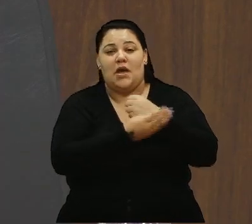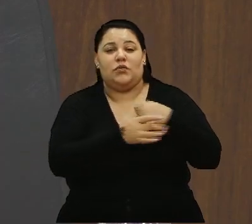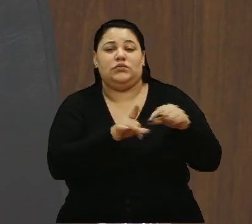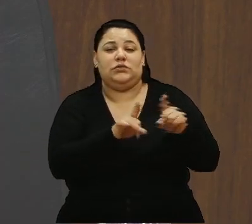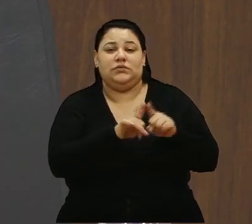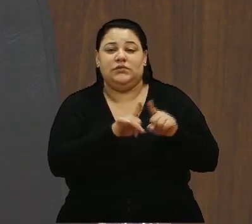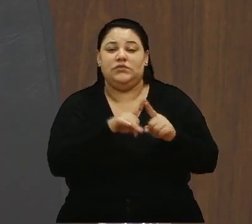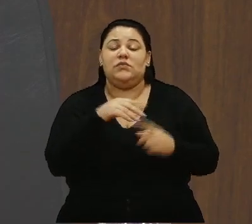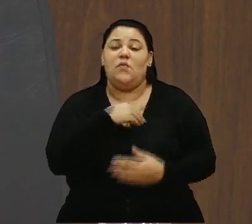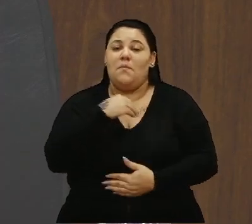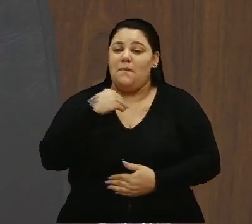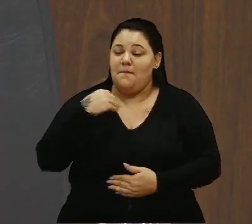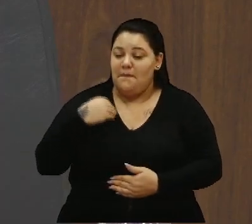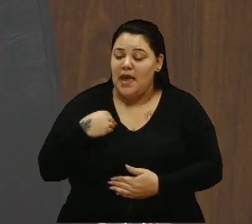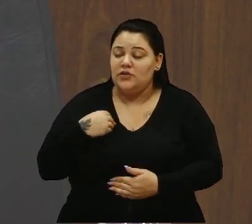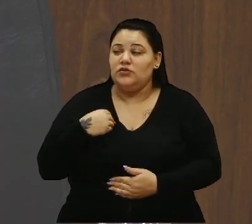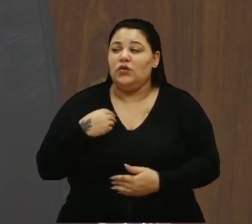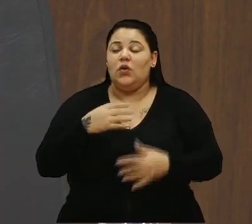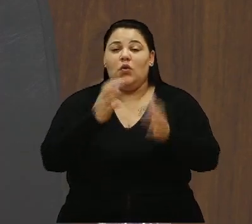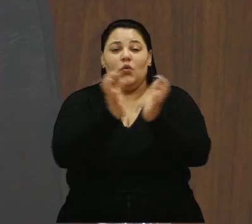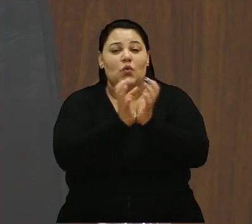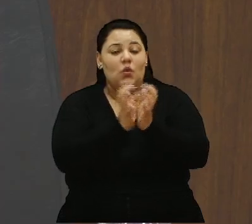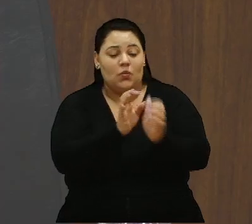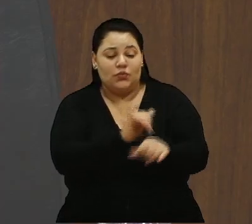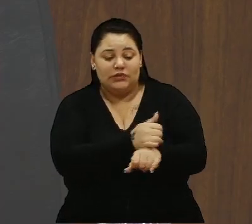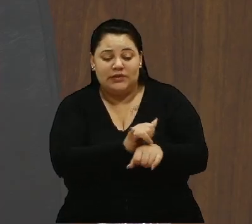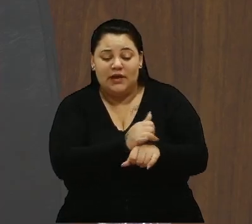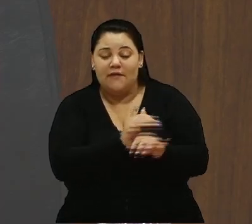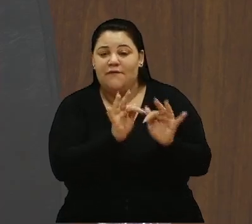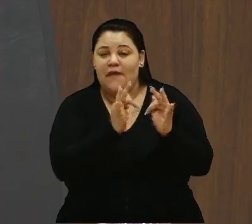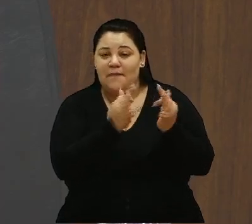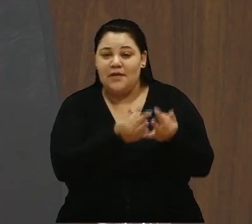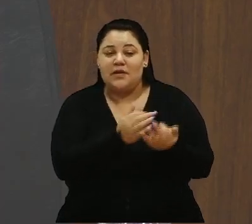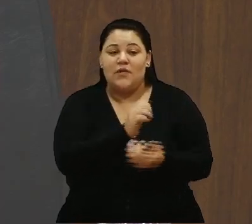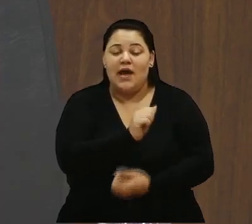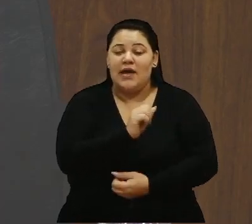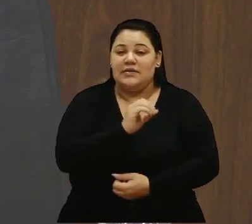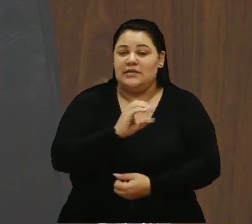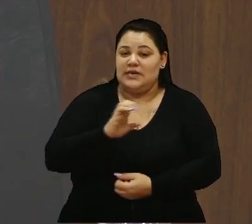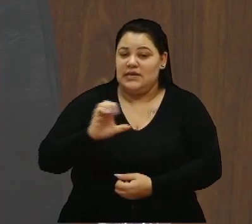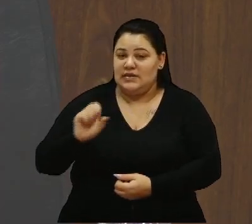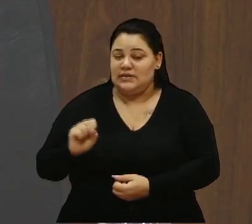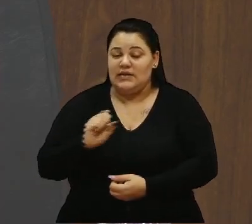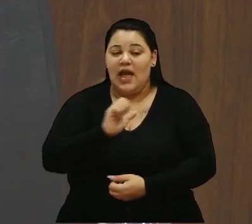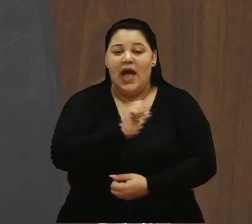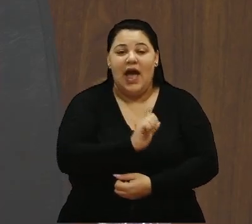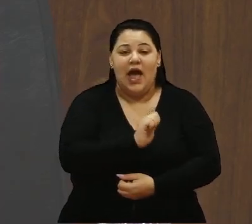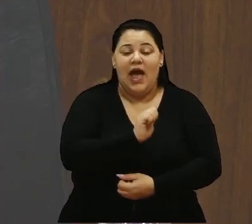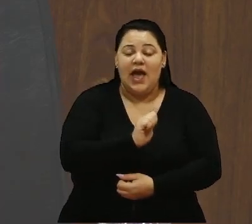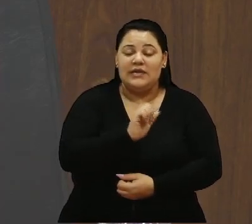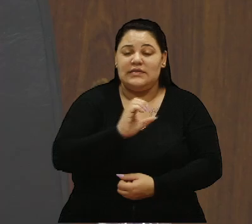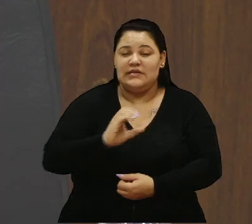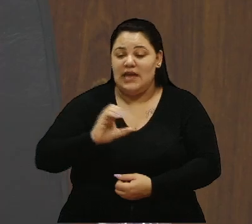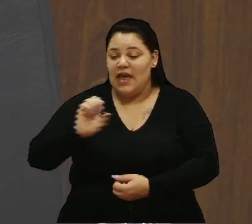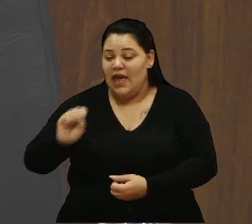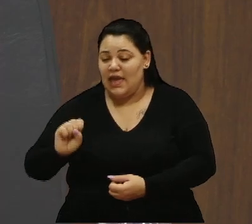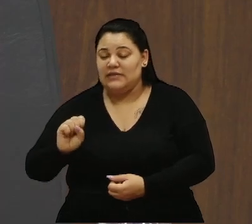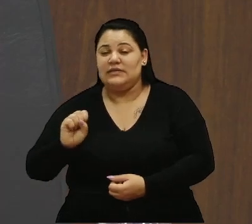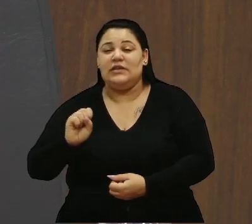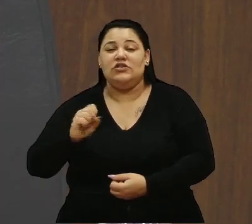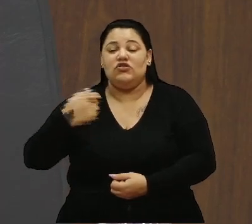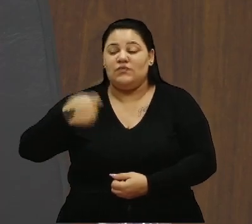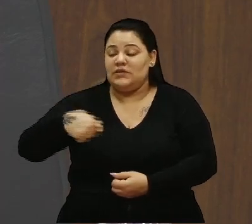o médico, com a equipe da estratégia da família, com os ACEs, com os ACS. A gente precisa de todo um